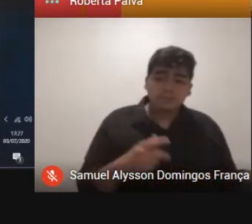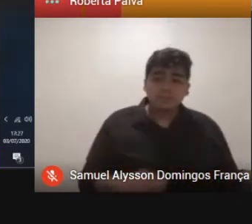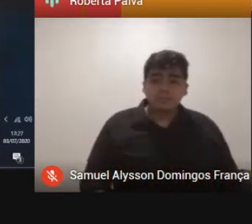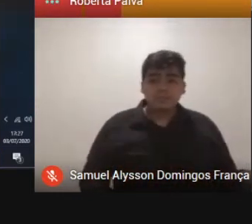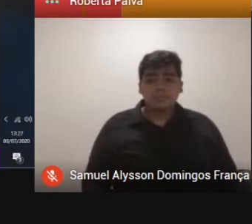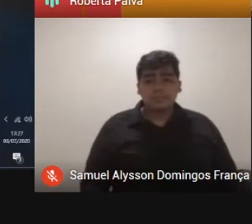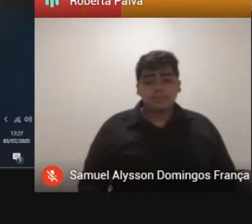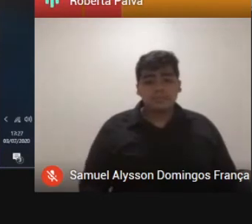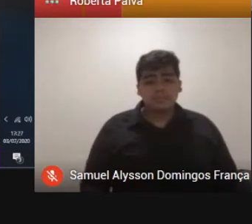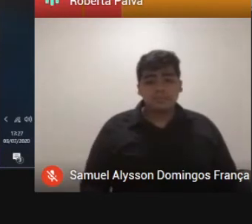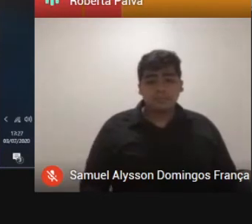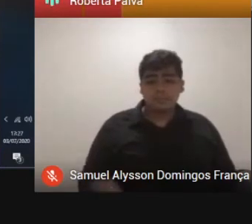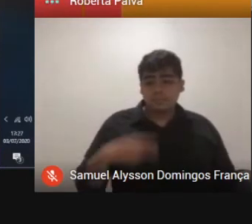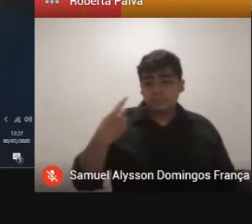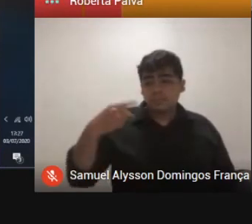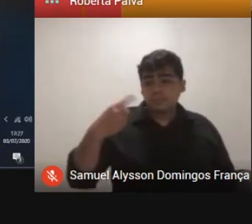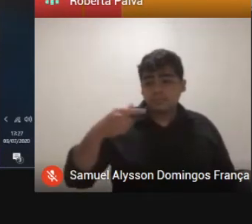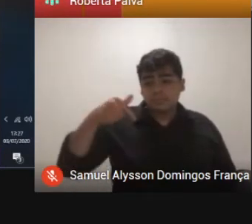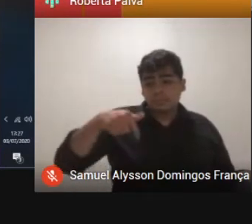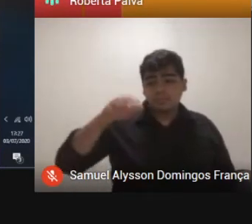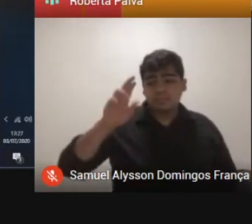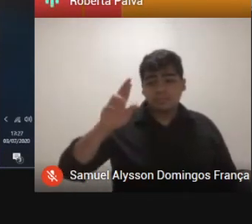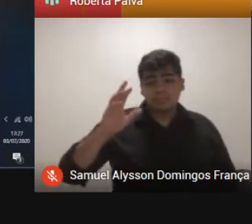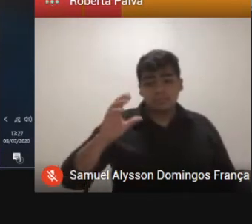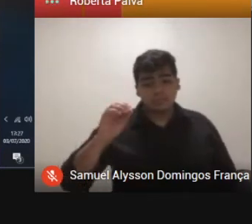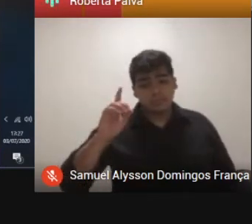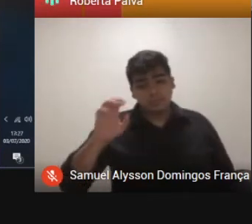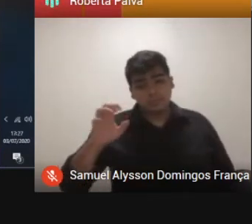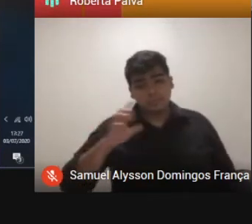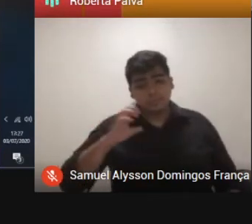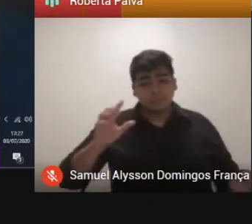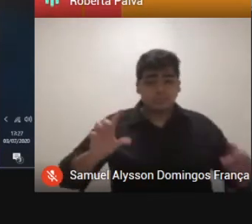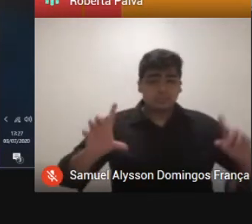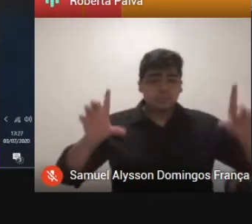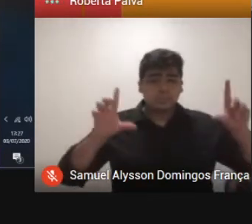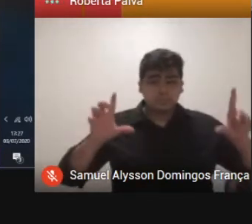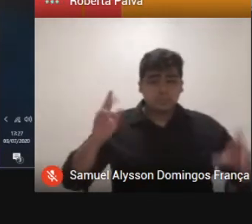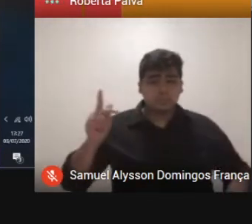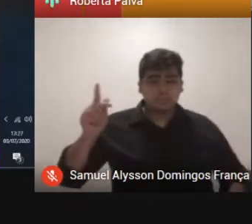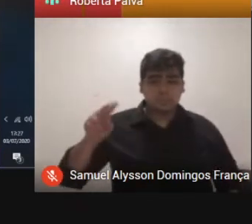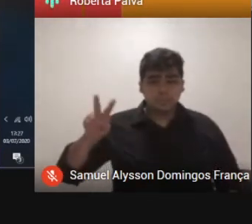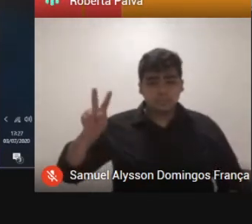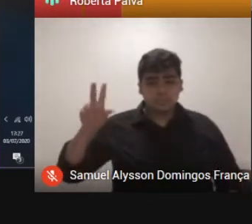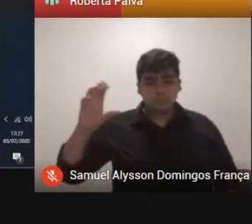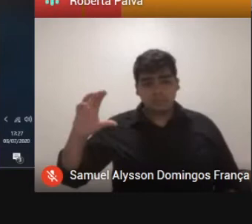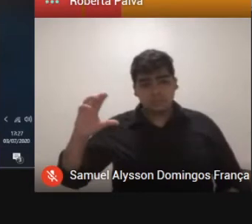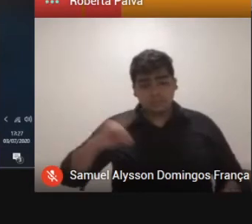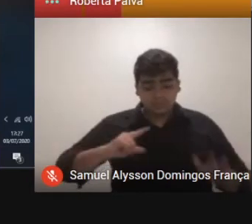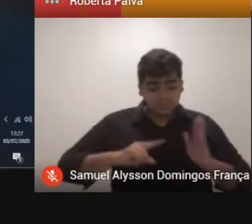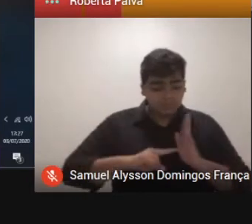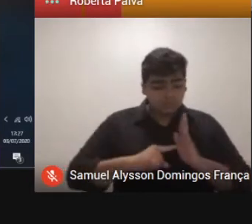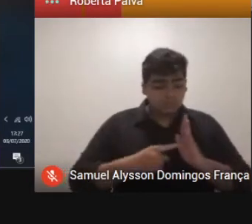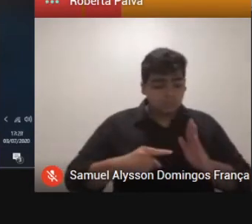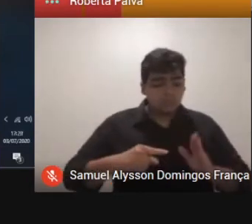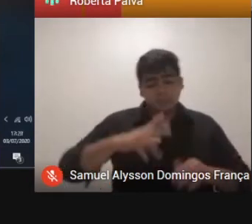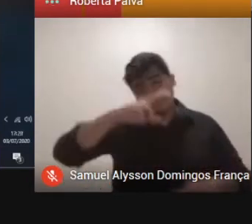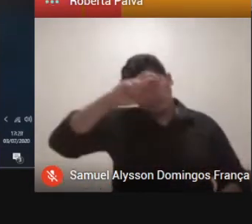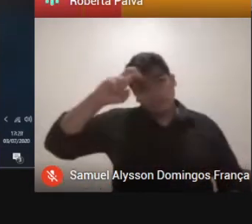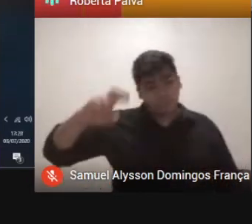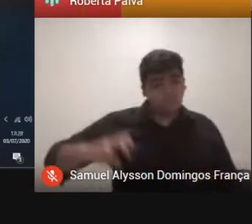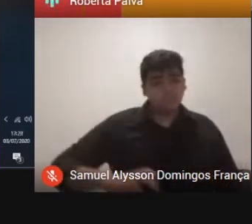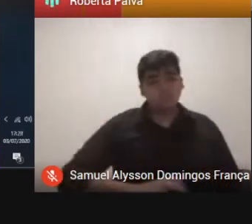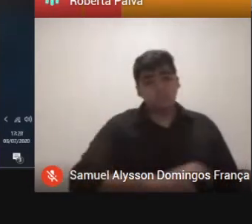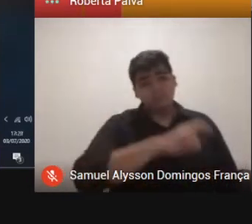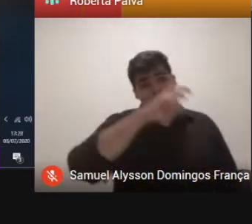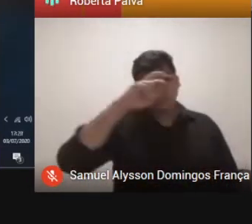esse QR Code, a gente também gerou placas de PVC e instalou no próprio Parklet, que tinha como objetivo qual?